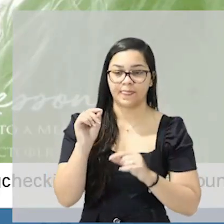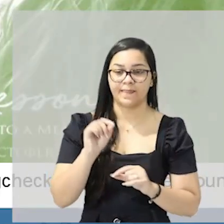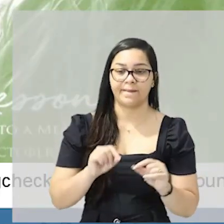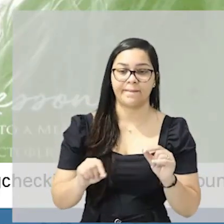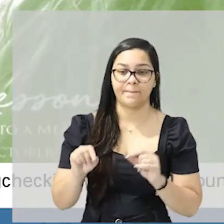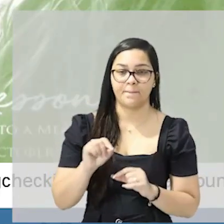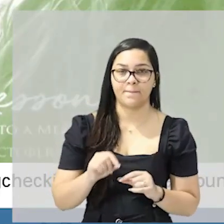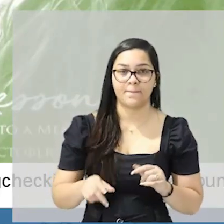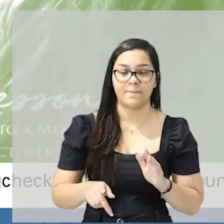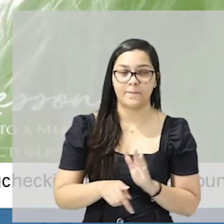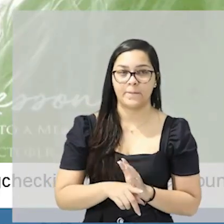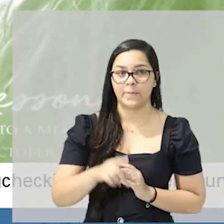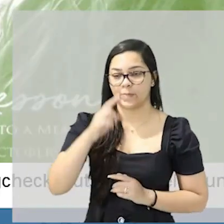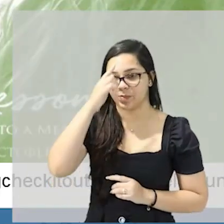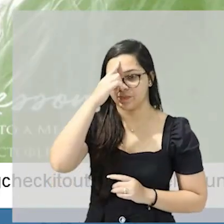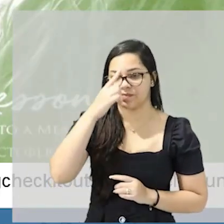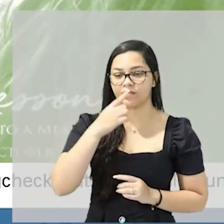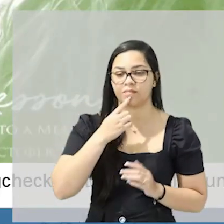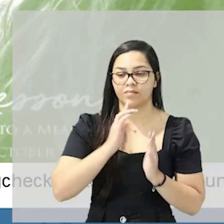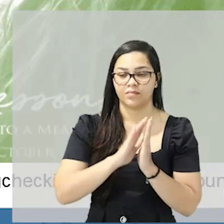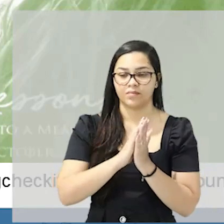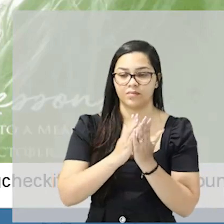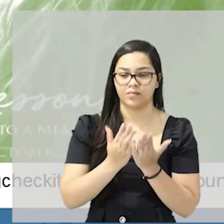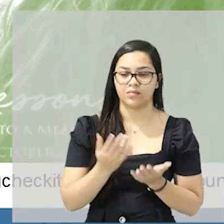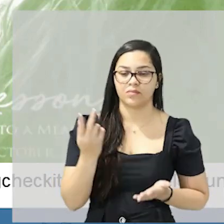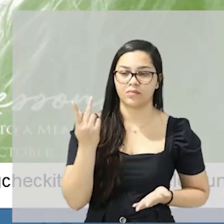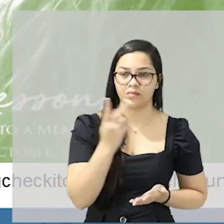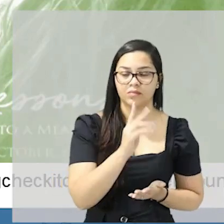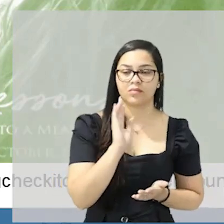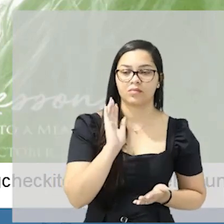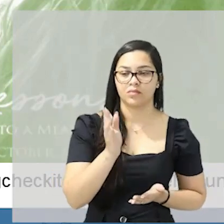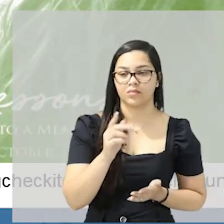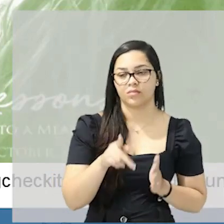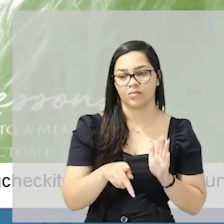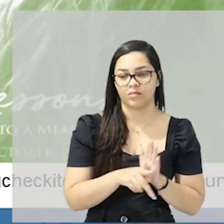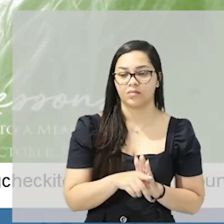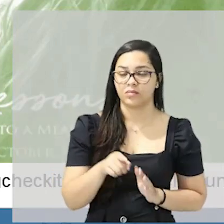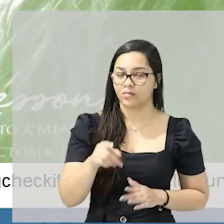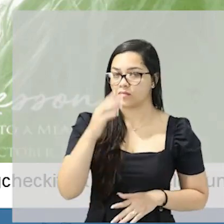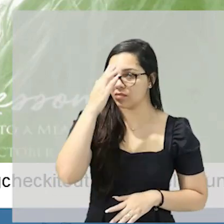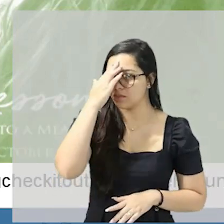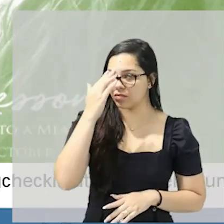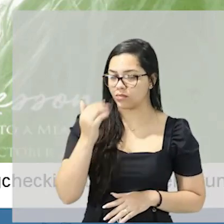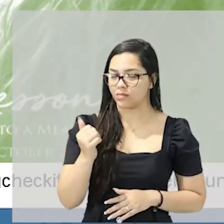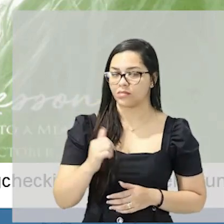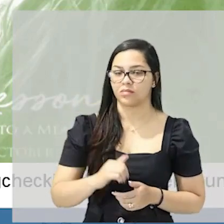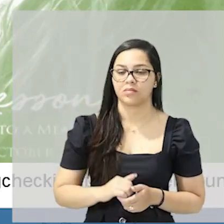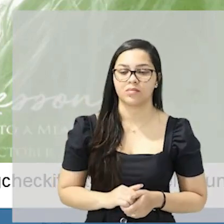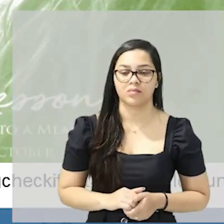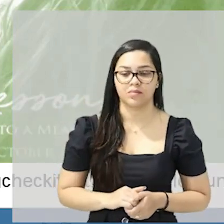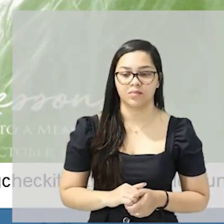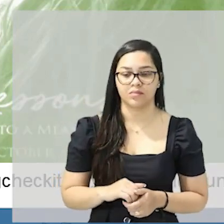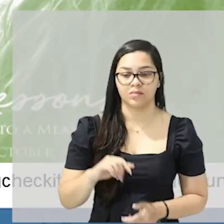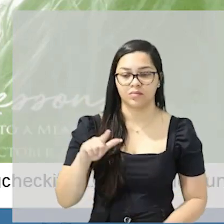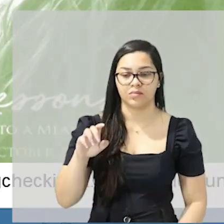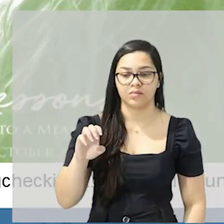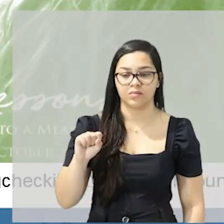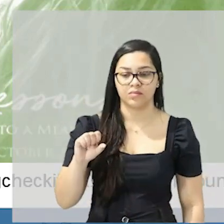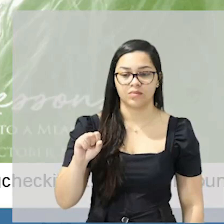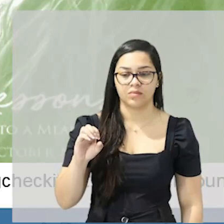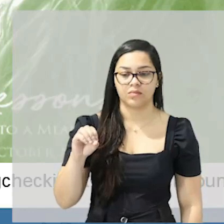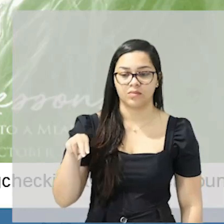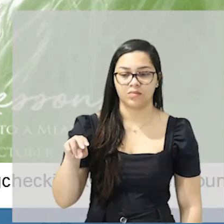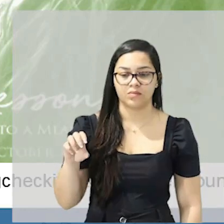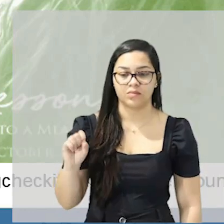ilustrativa, a imagem do livro dela. Então, isso já seria uma pista para vocês. Lessons, lições,